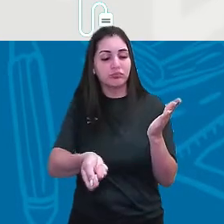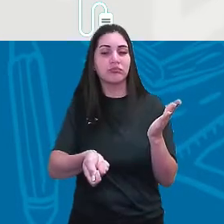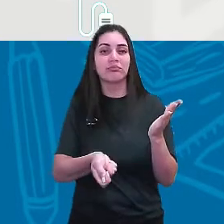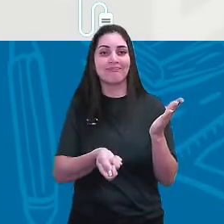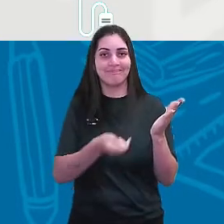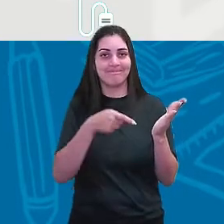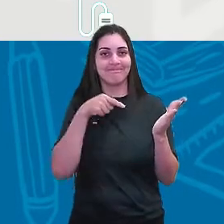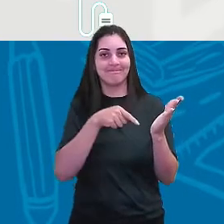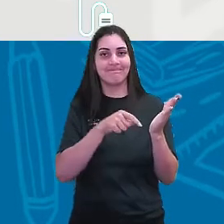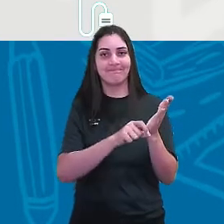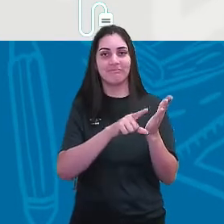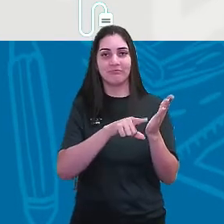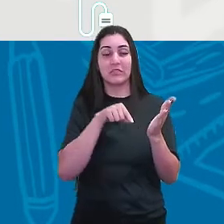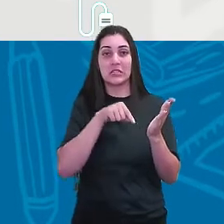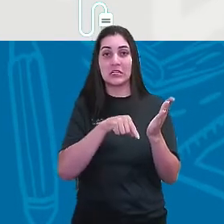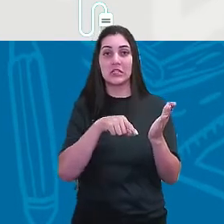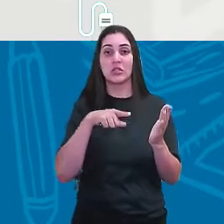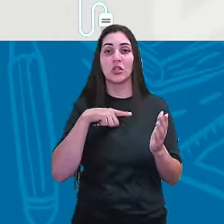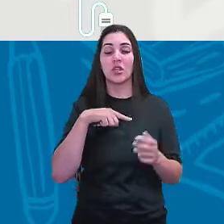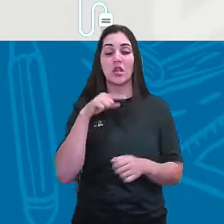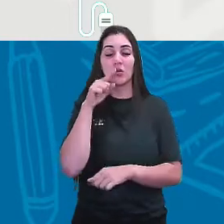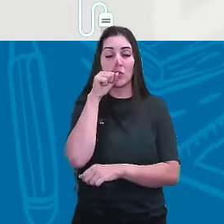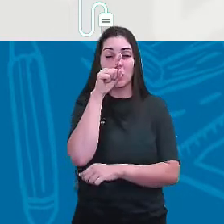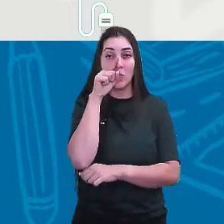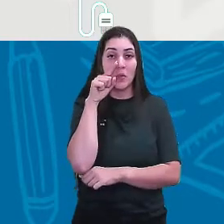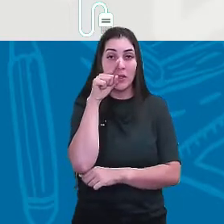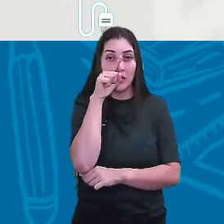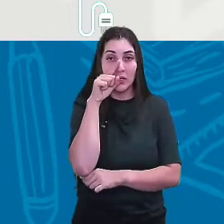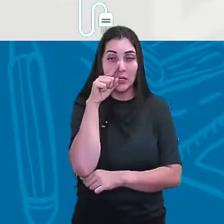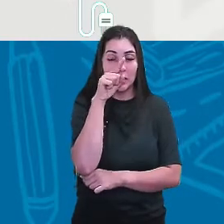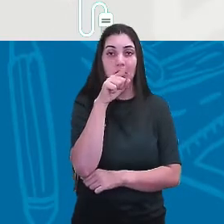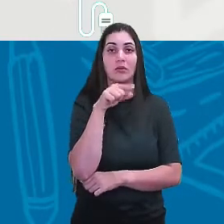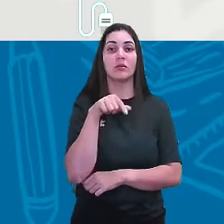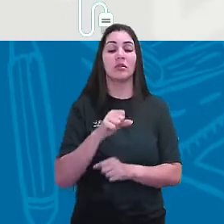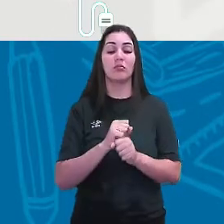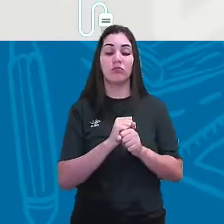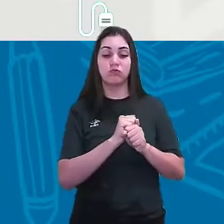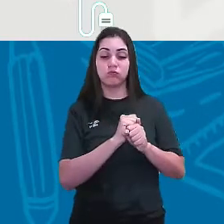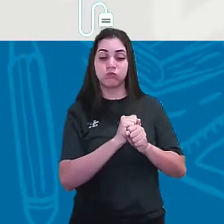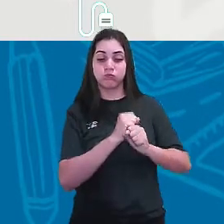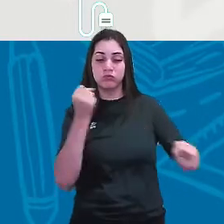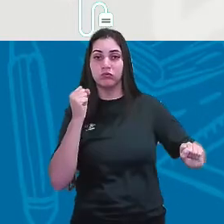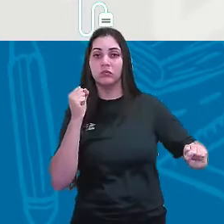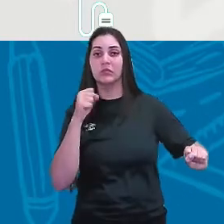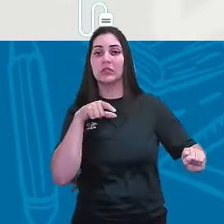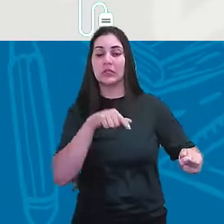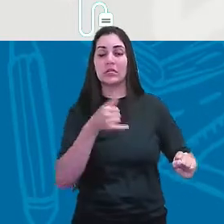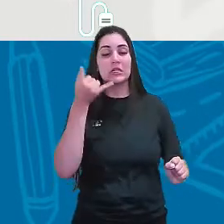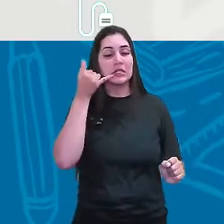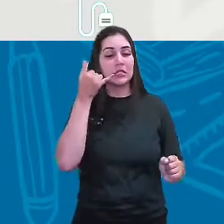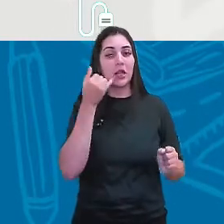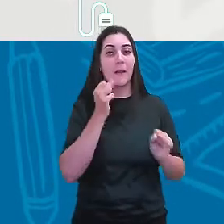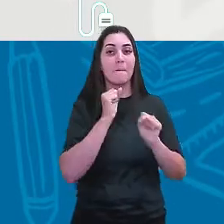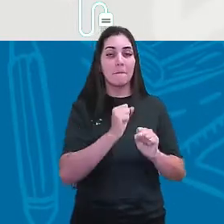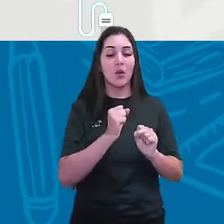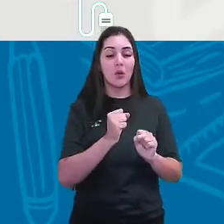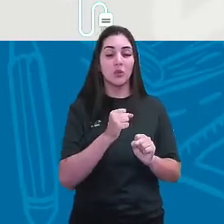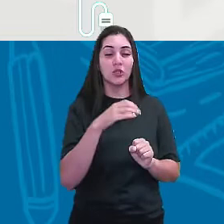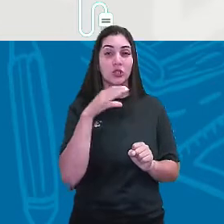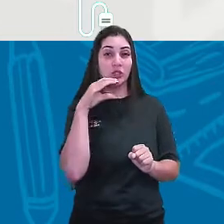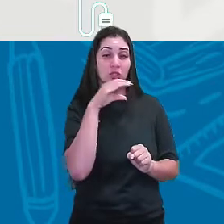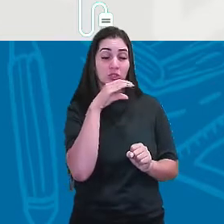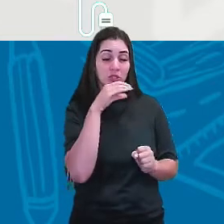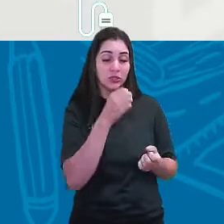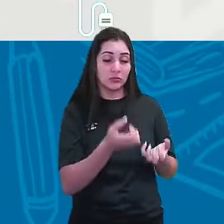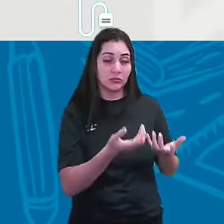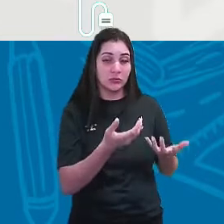Isso aí leva a um grande risco, né, de explosão. Esse celular ele pode superaquecer.